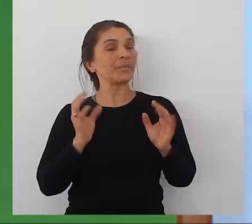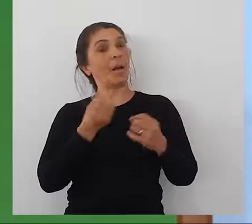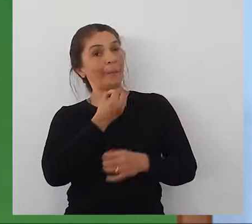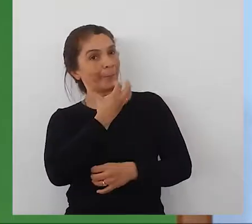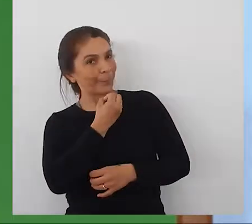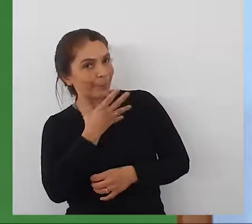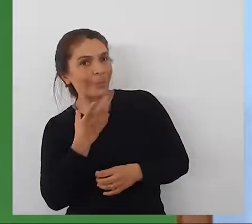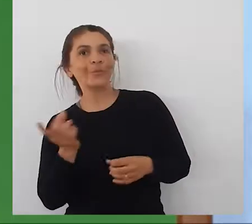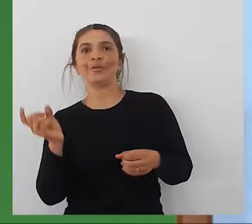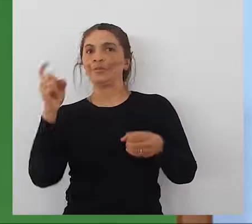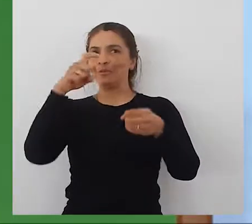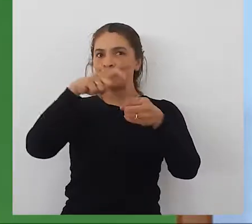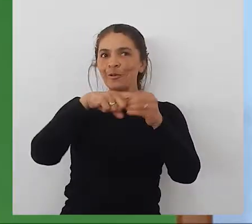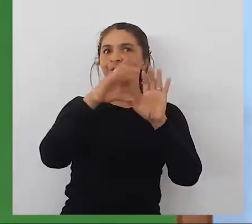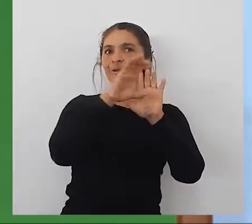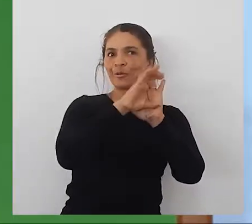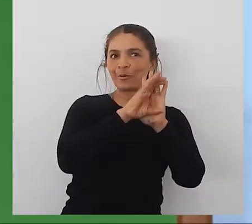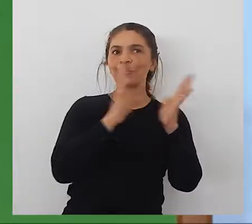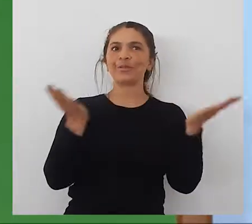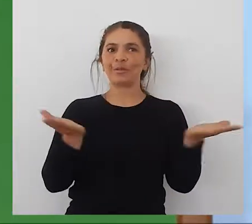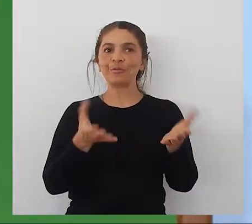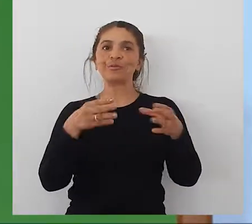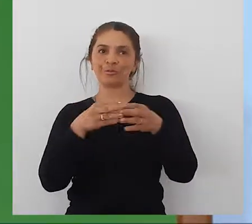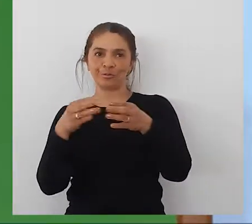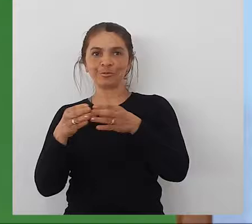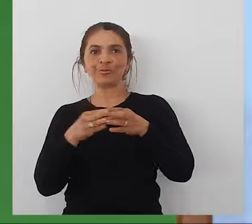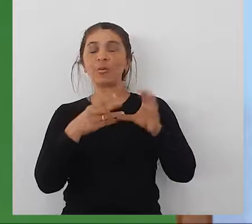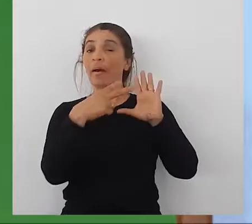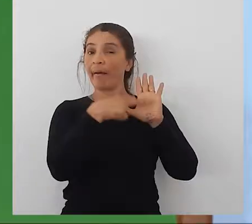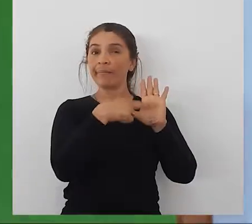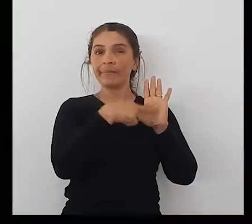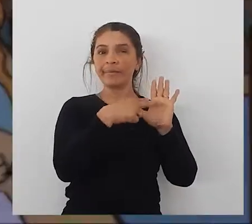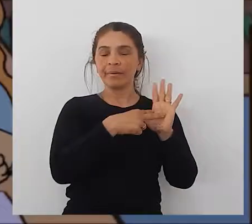Bem, vamos ao conteúdo, turma.